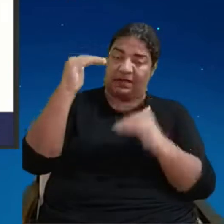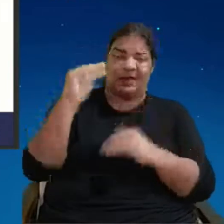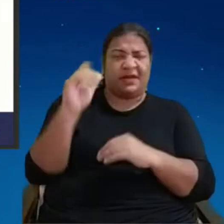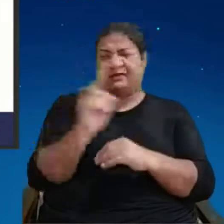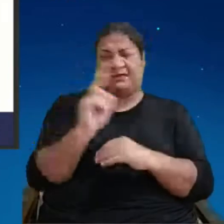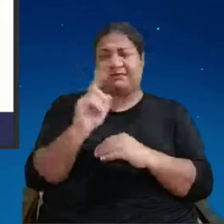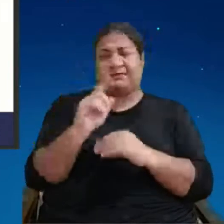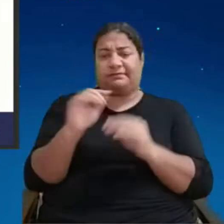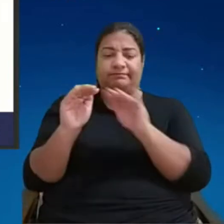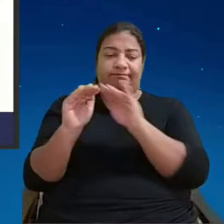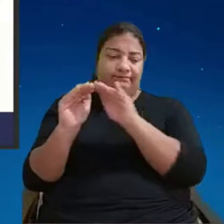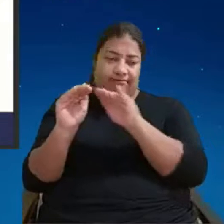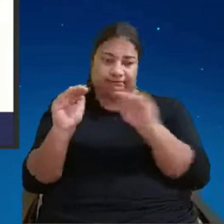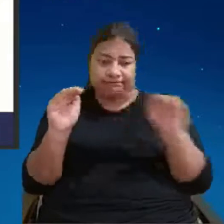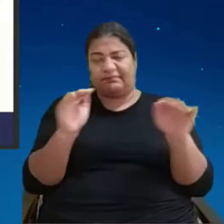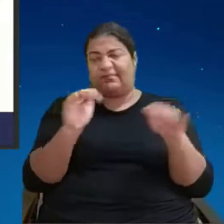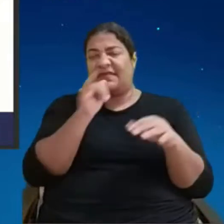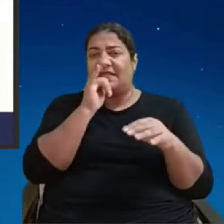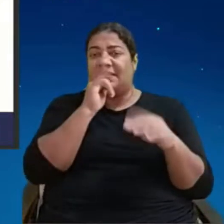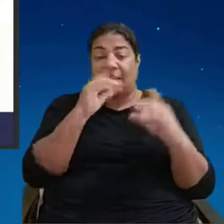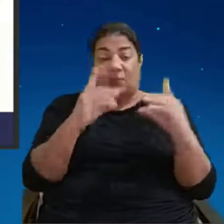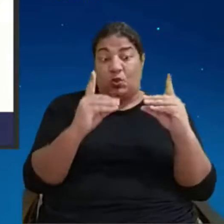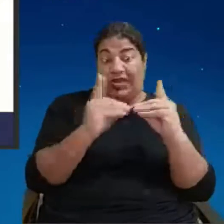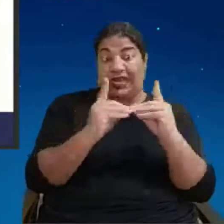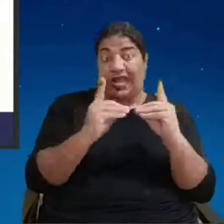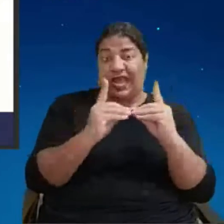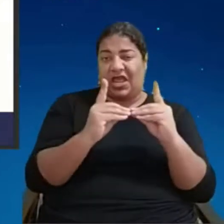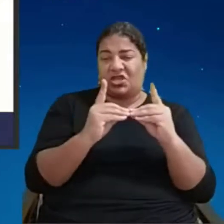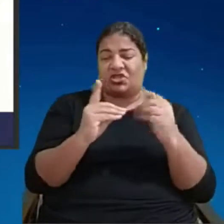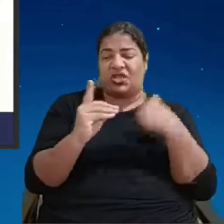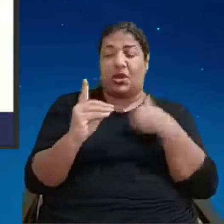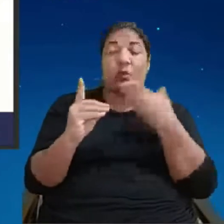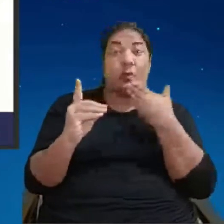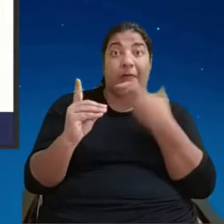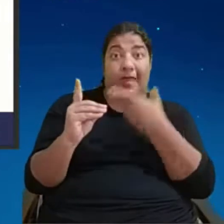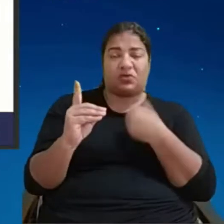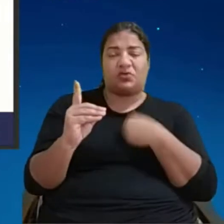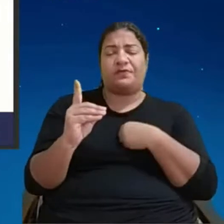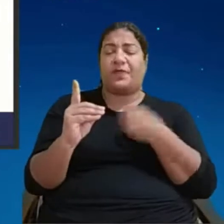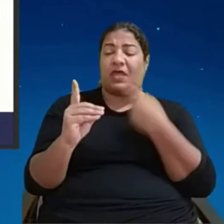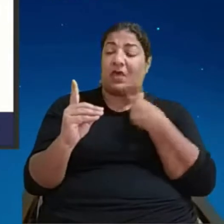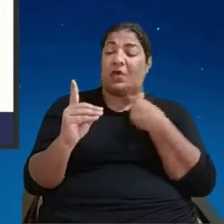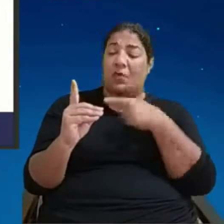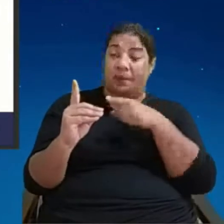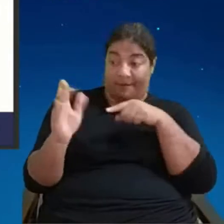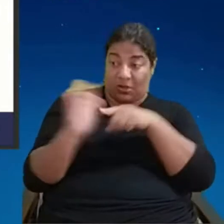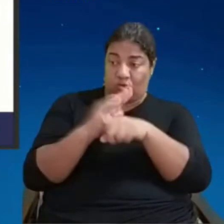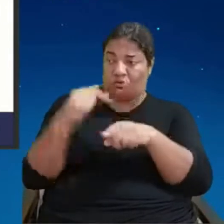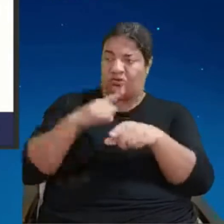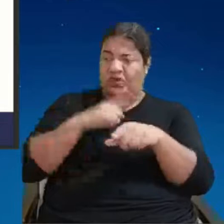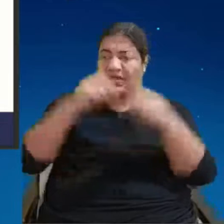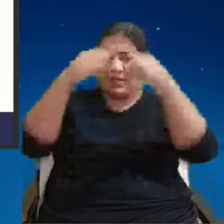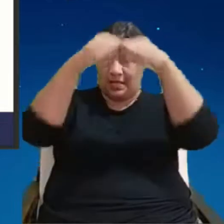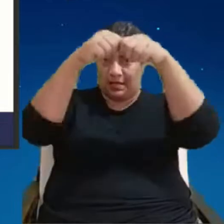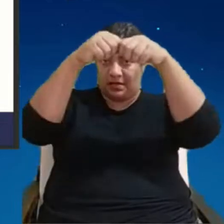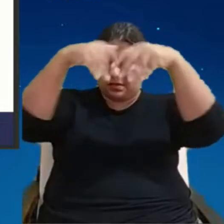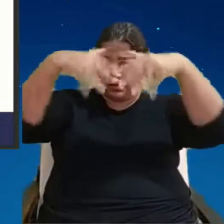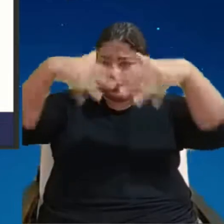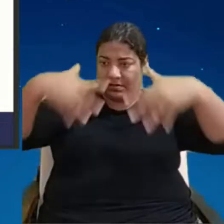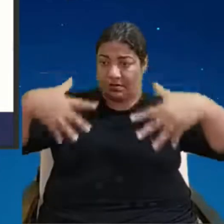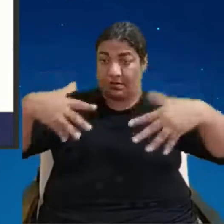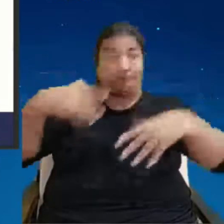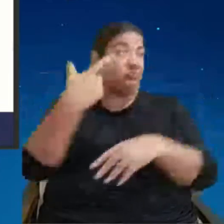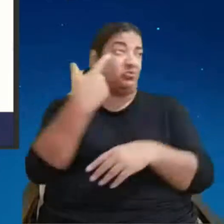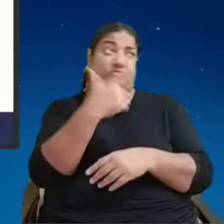eu vou fazer uma consultoria, você tem um organograma só para poder sentir? Não, Marisa, não tenho. Sabe por quê? Porque